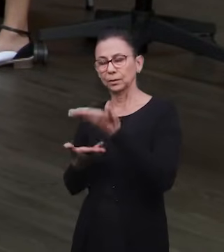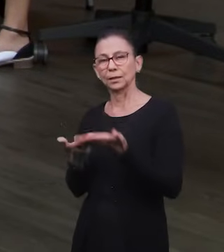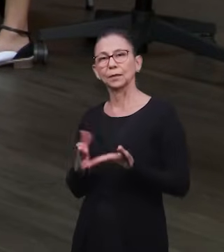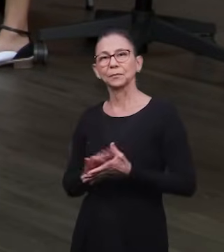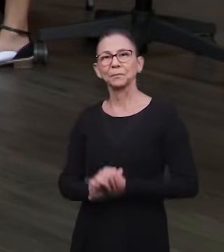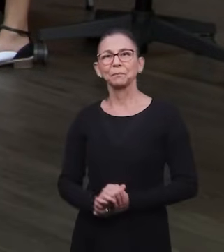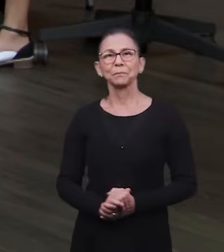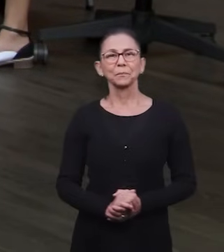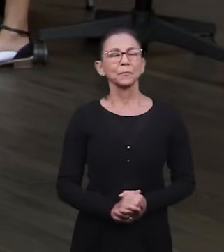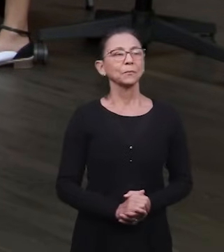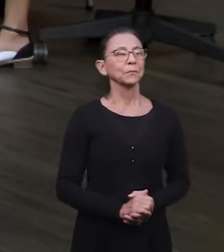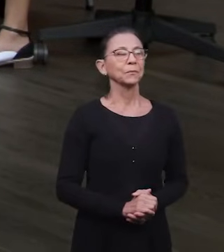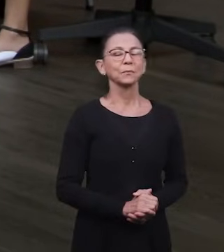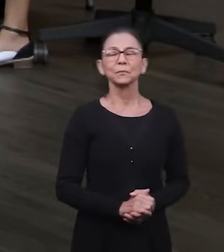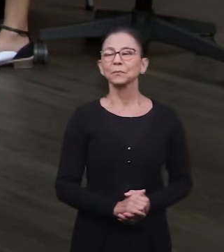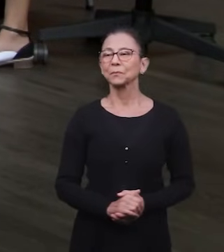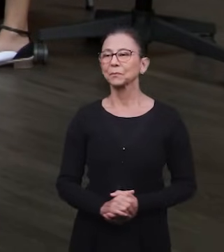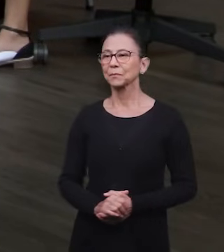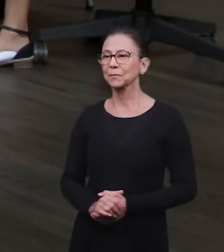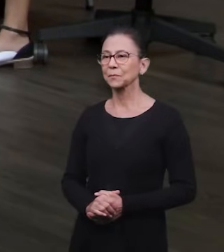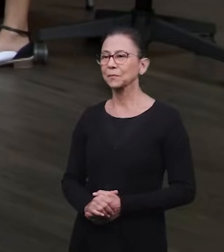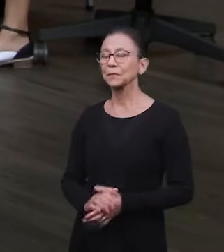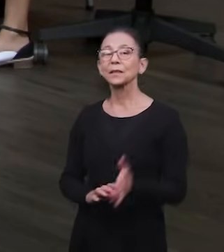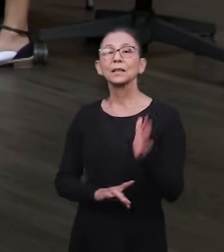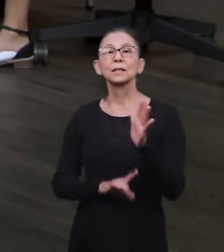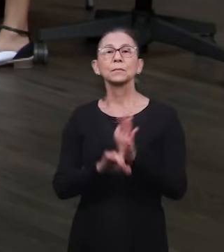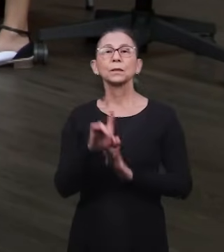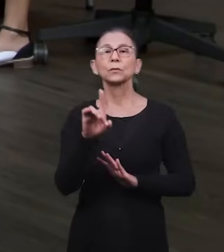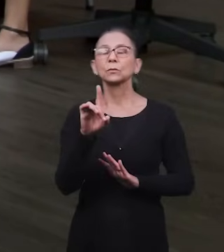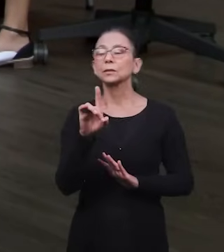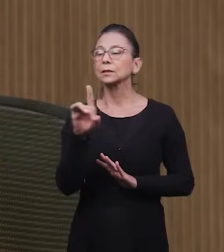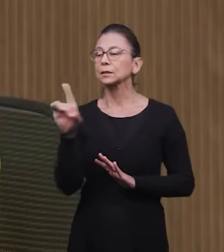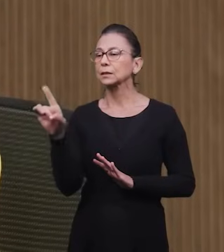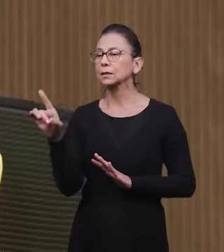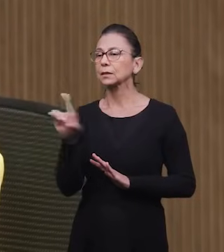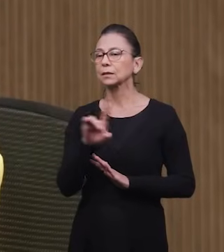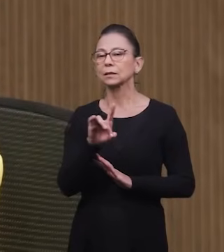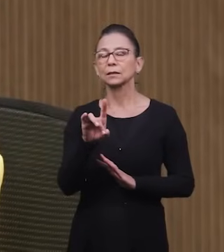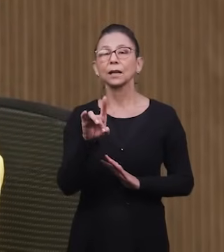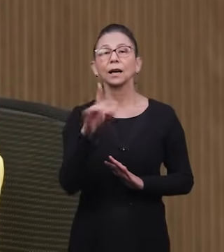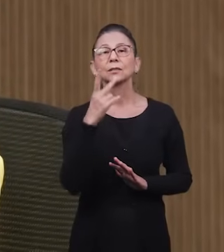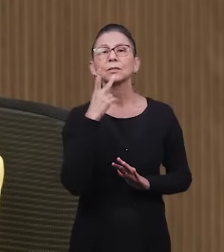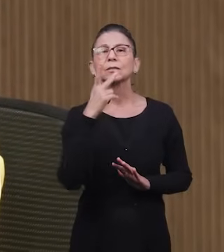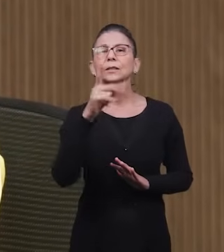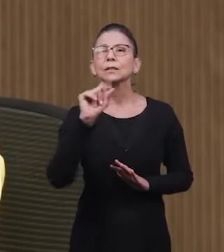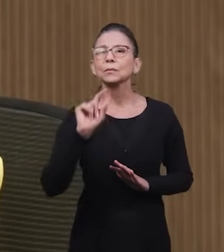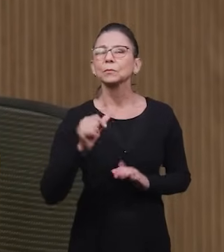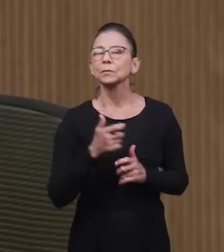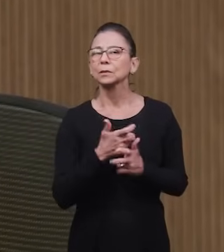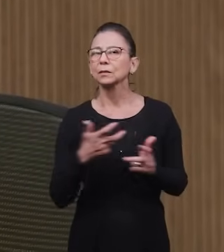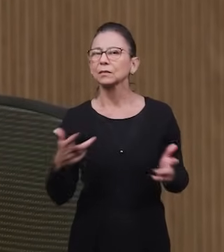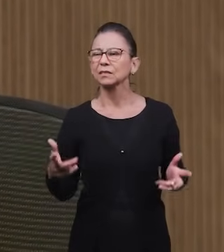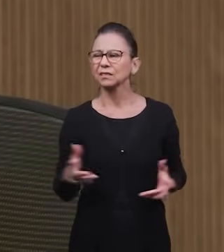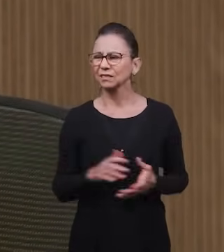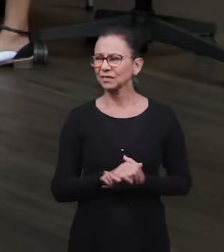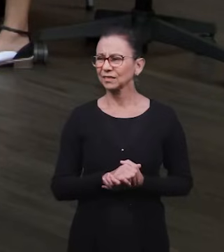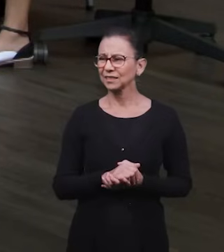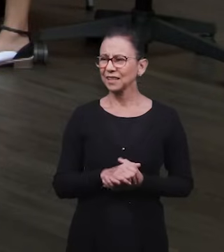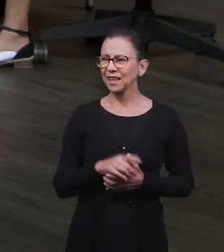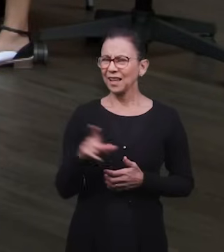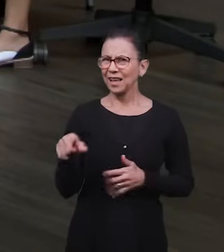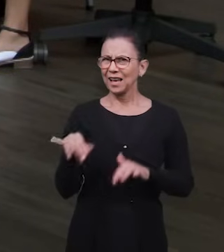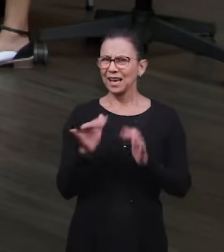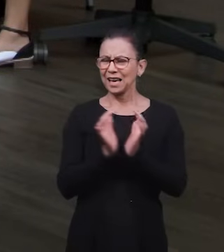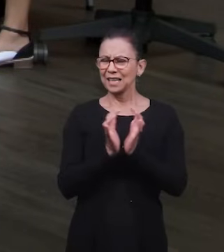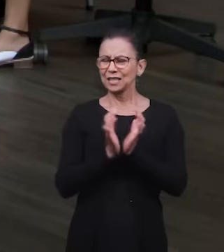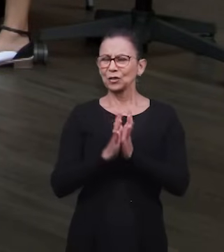aí. Definido. Andréia, como é que tá nossa turma aqui? Como é que estão as perguntas dos nossos jovens? Agora, deixa eu falar uma coisa. Esse pessoal lá de Moby